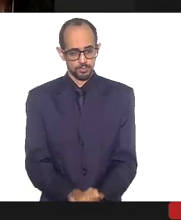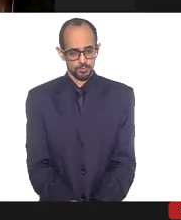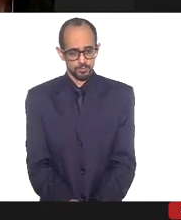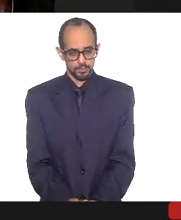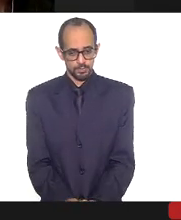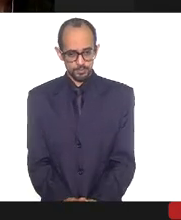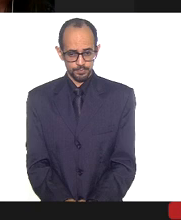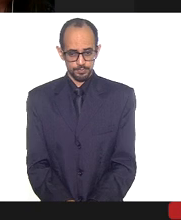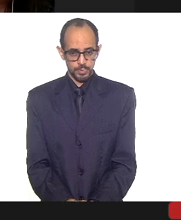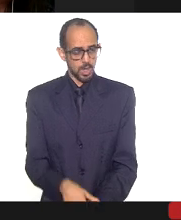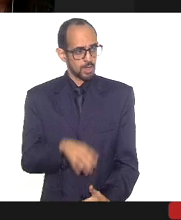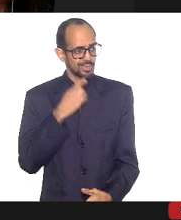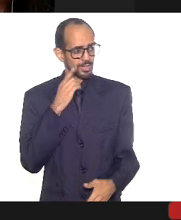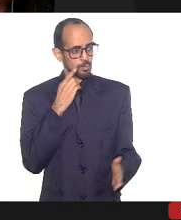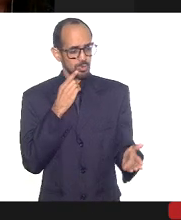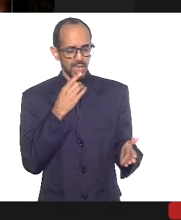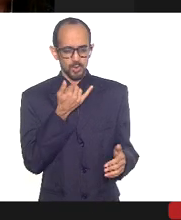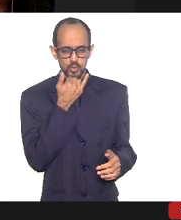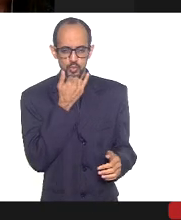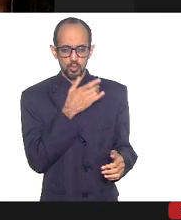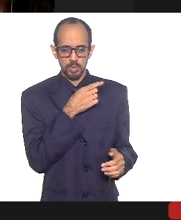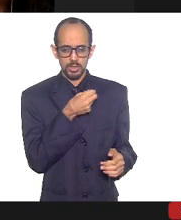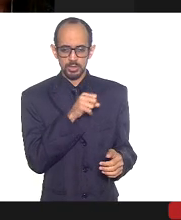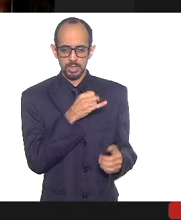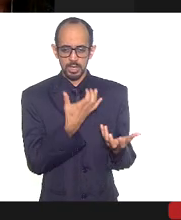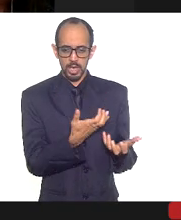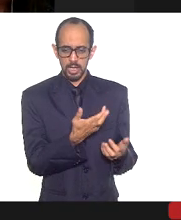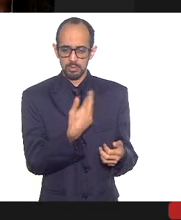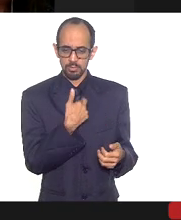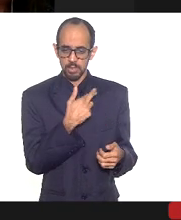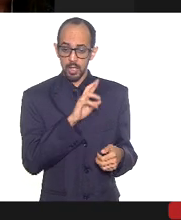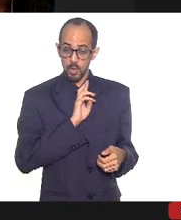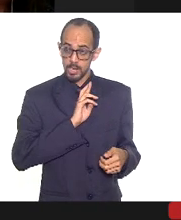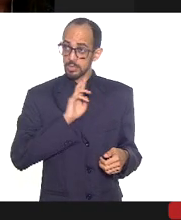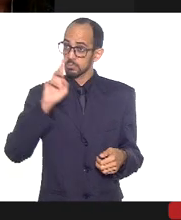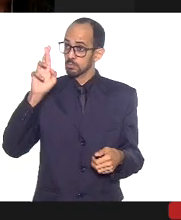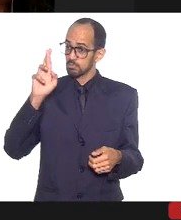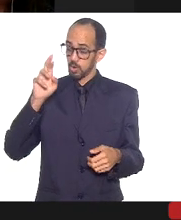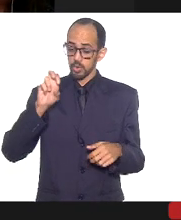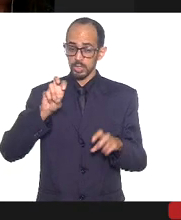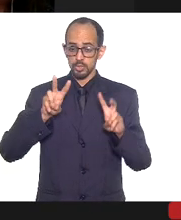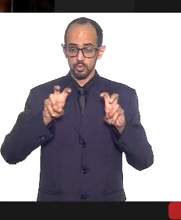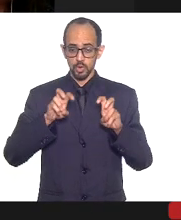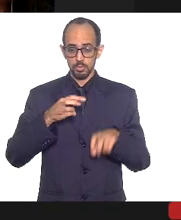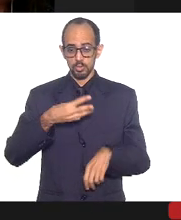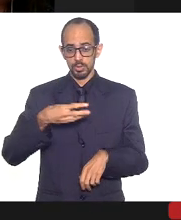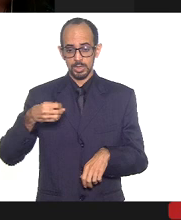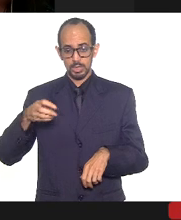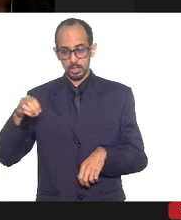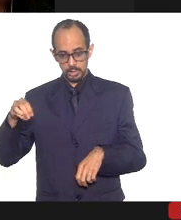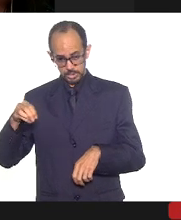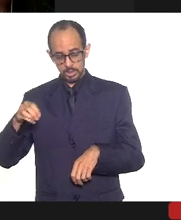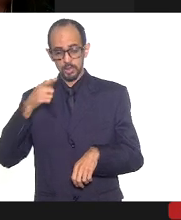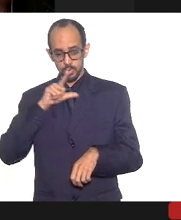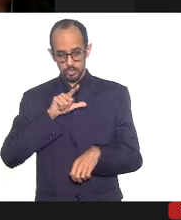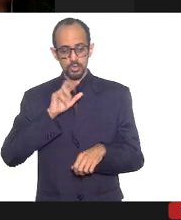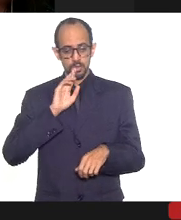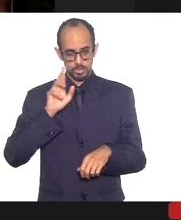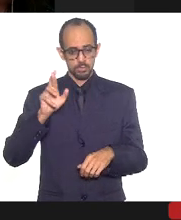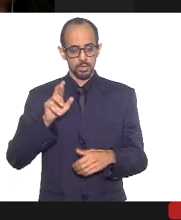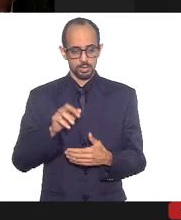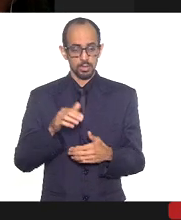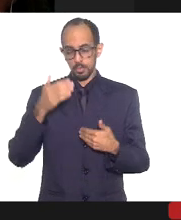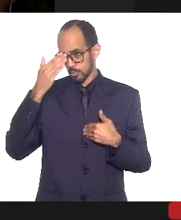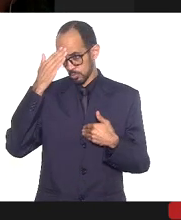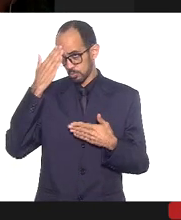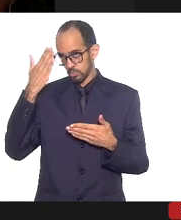Deputado Oi. Flávio, quando o senhor quiser que eu responda sobre a questão do projeto de lei 3030, eu estou à disposição, ok? Está ótimo, obrigado. Mas